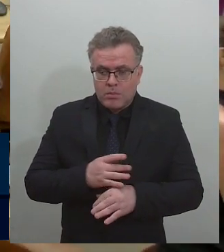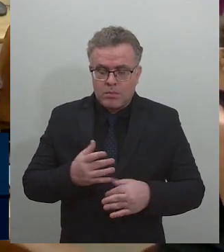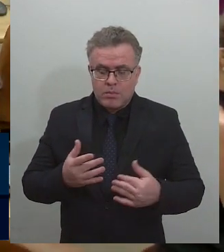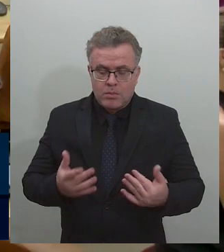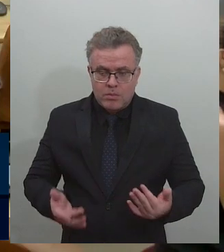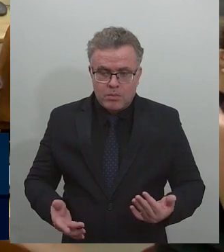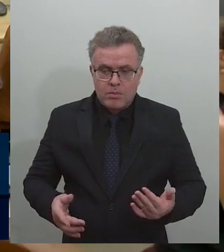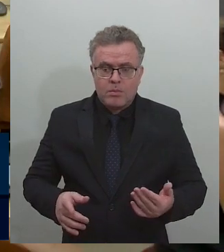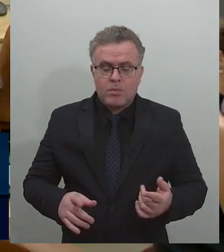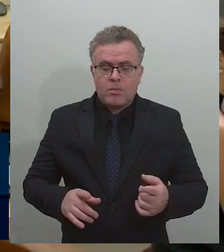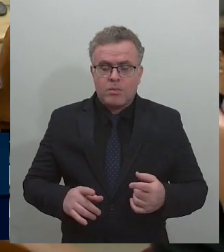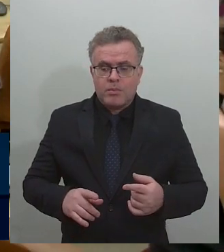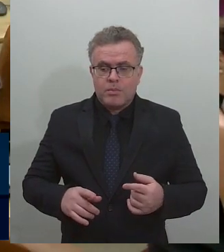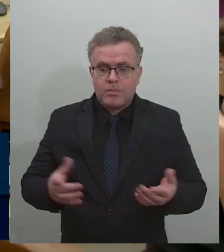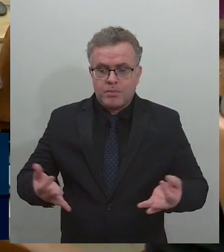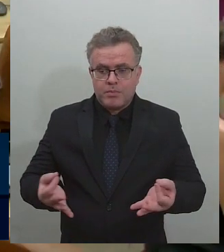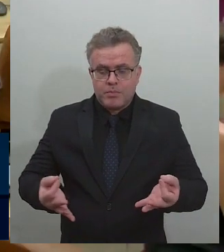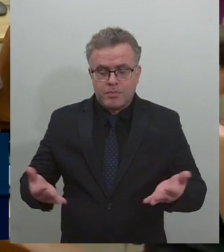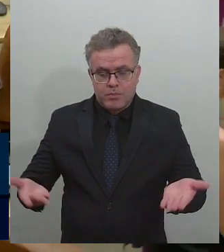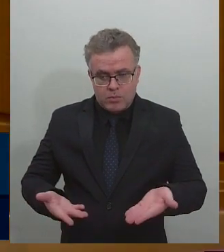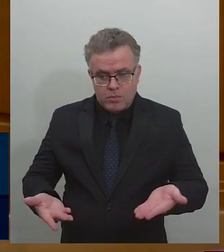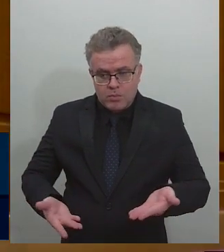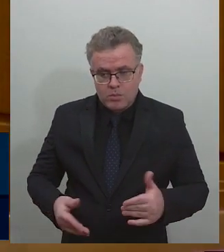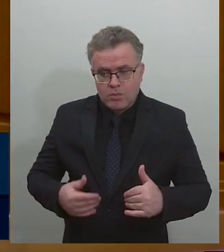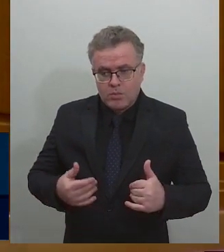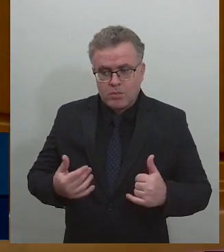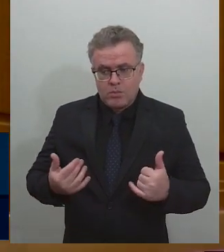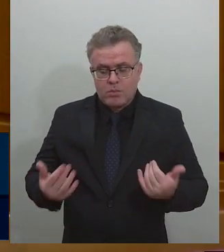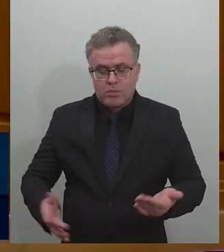com nosso deputado Garibaldo Mendonça.